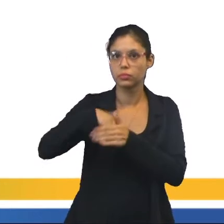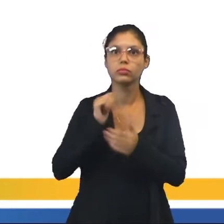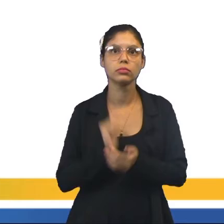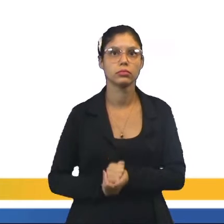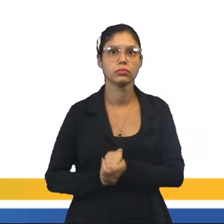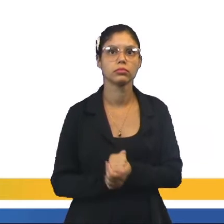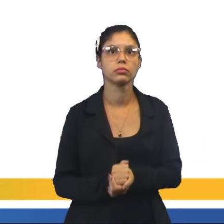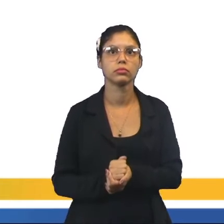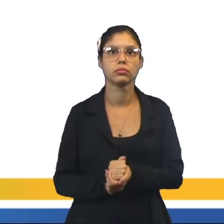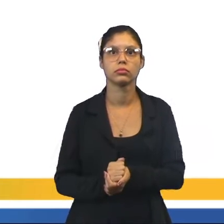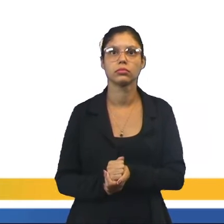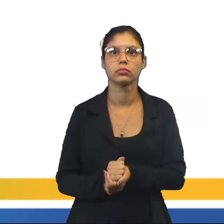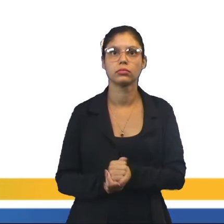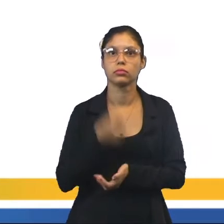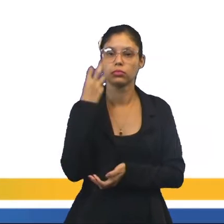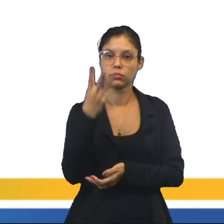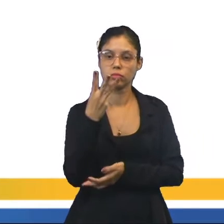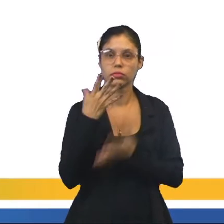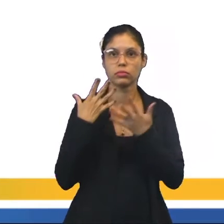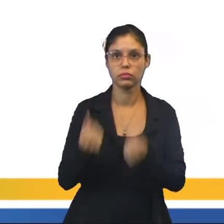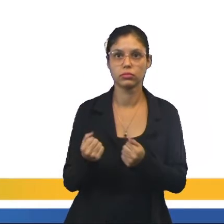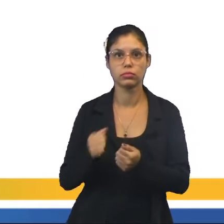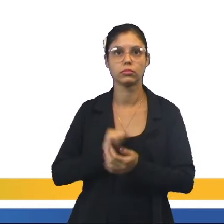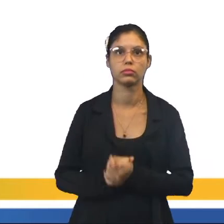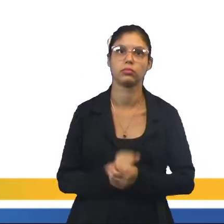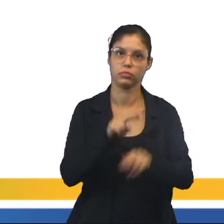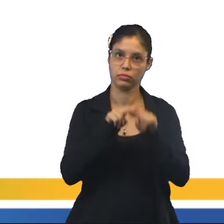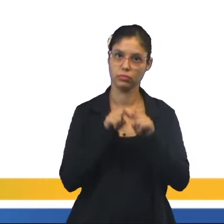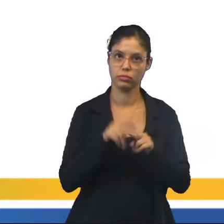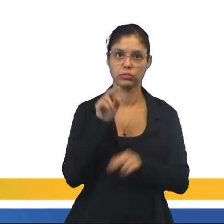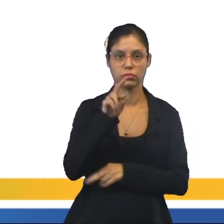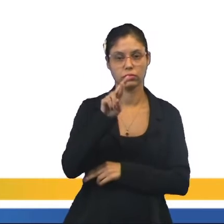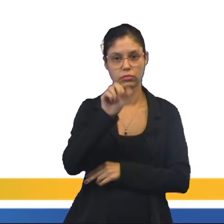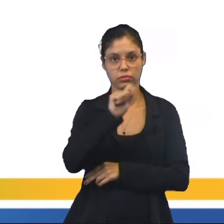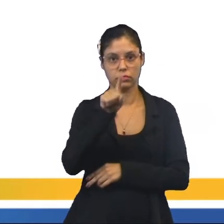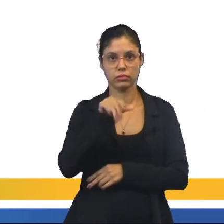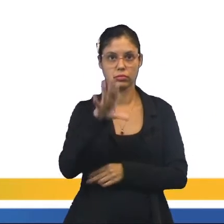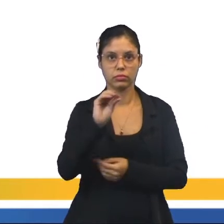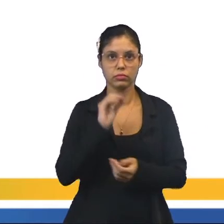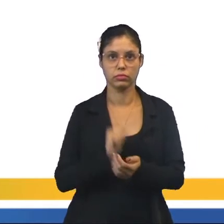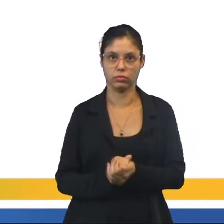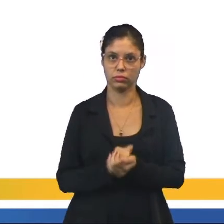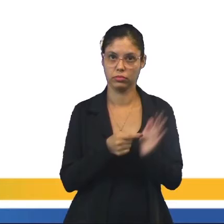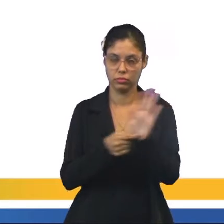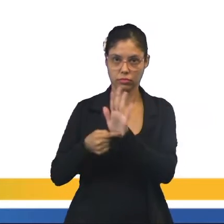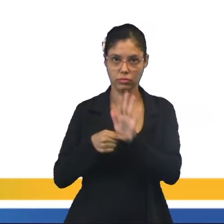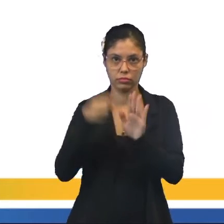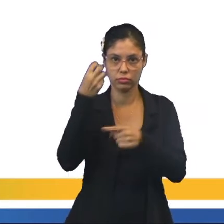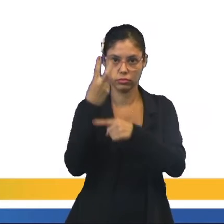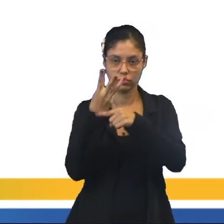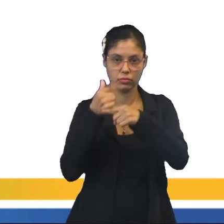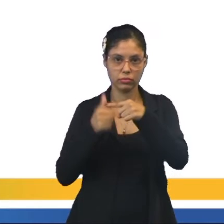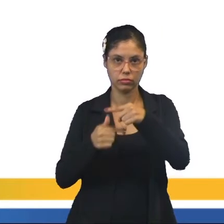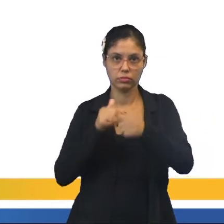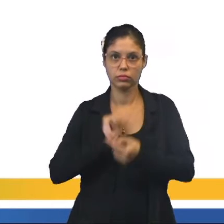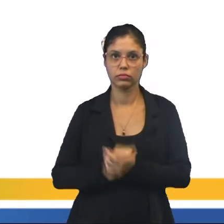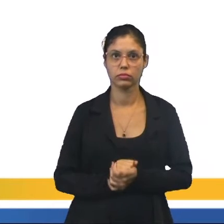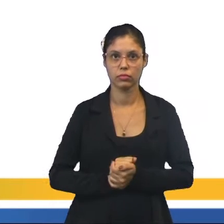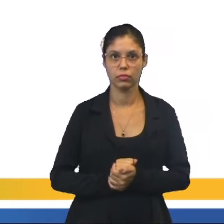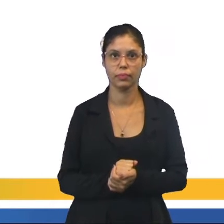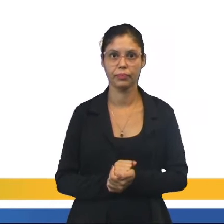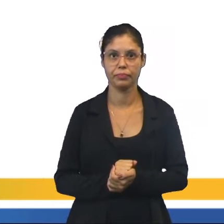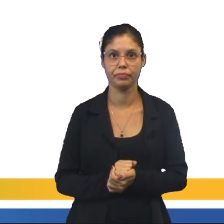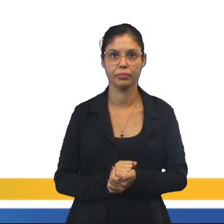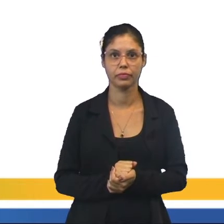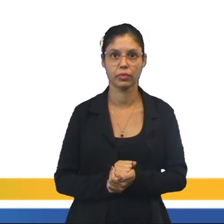chutes, Gustavo acerta 3. E por isso, a razão que representa aí é 3